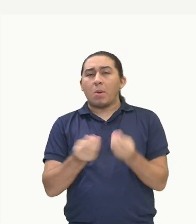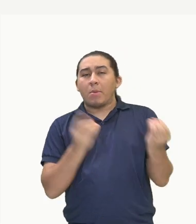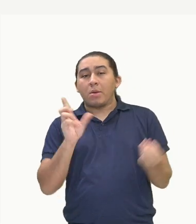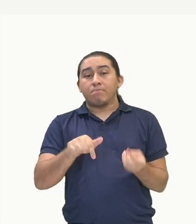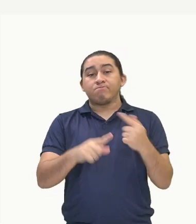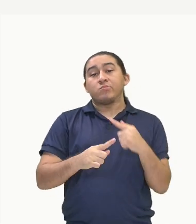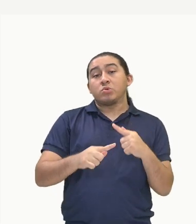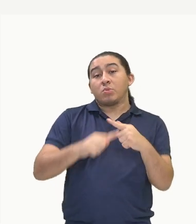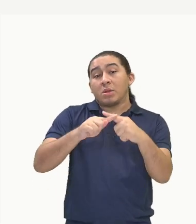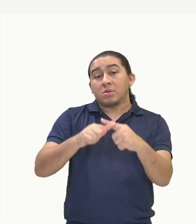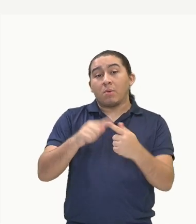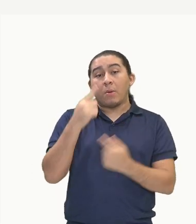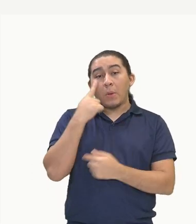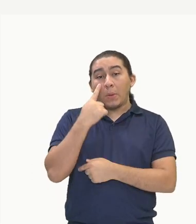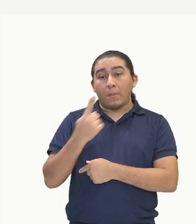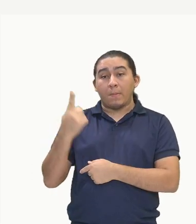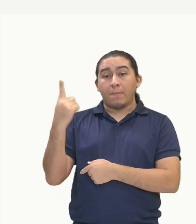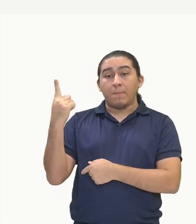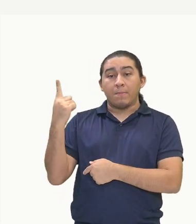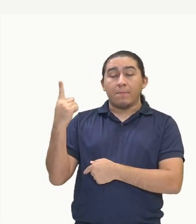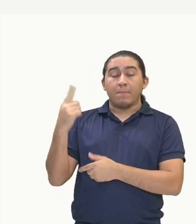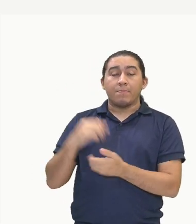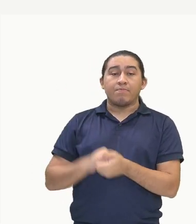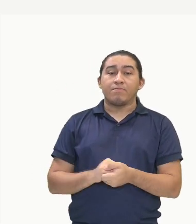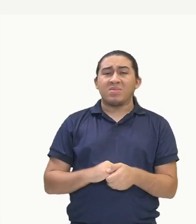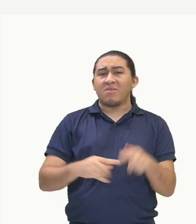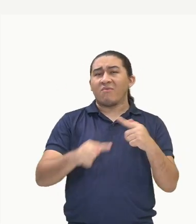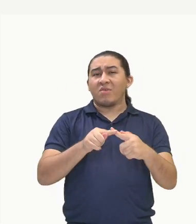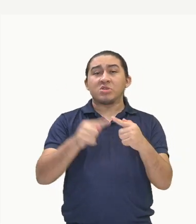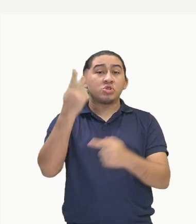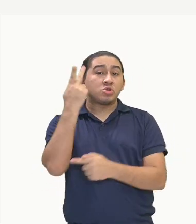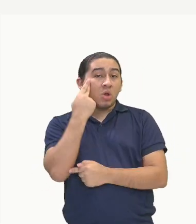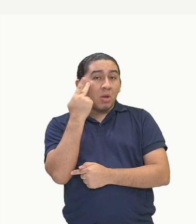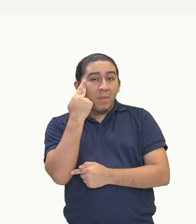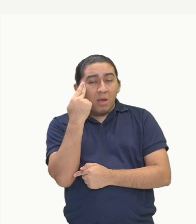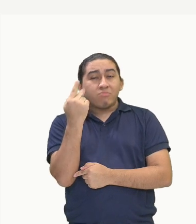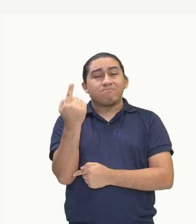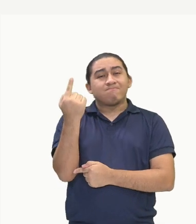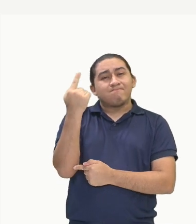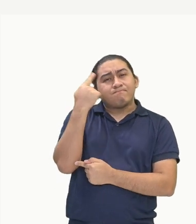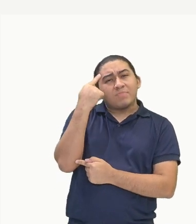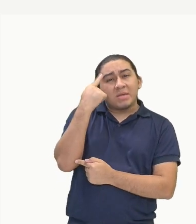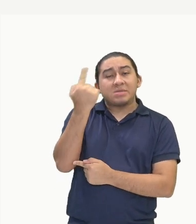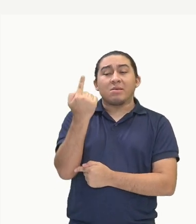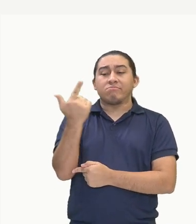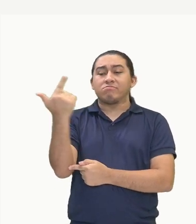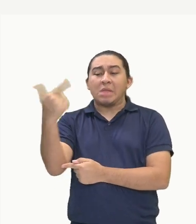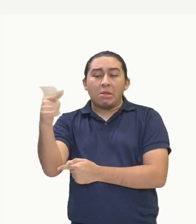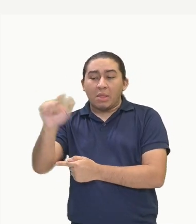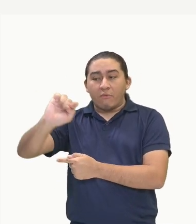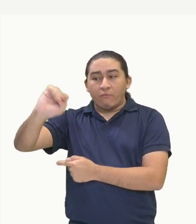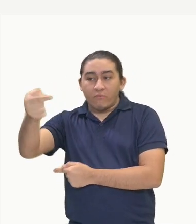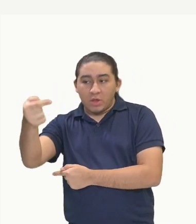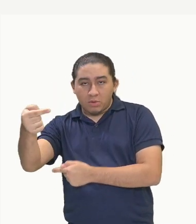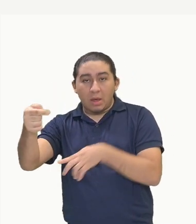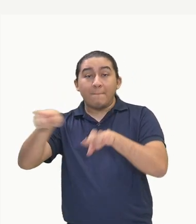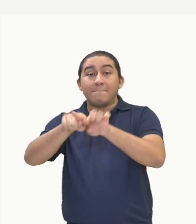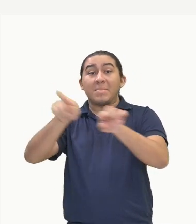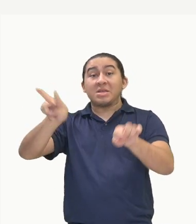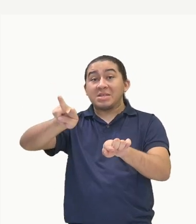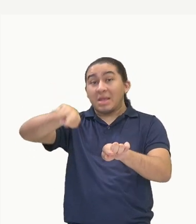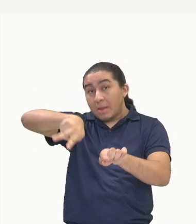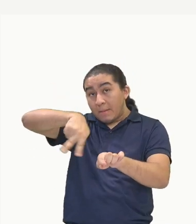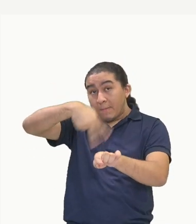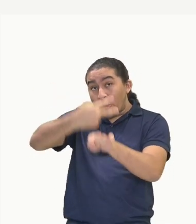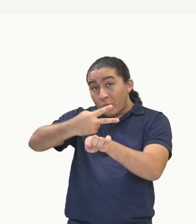ó. Você vai multiplicar normalmente, como se não houvesse a vírgula. E depois, no resultado, você vai contar o